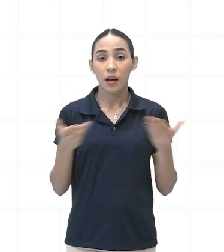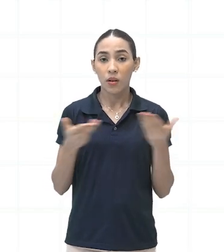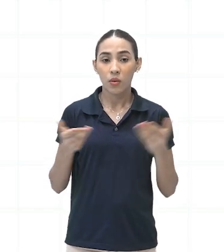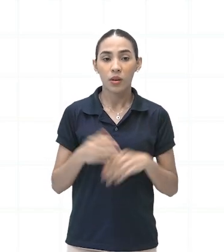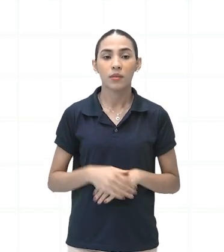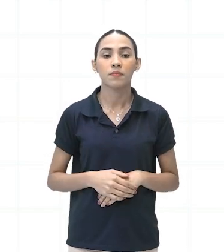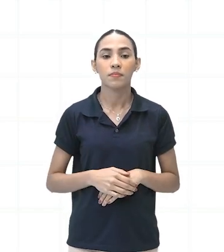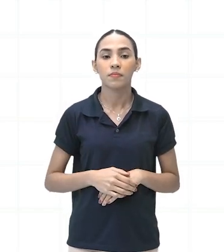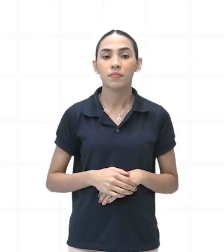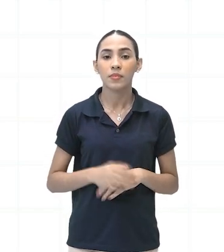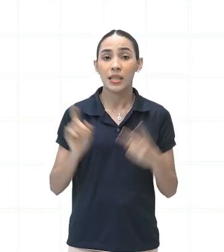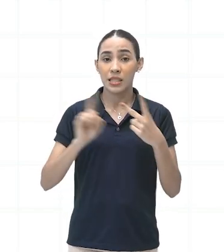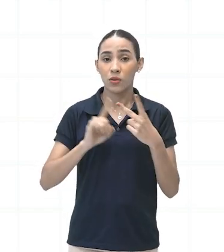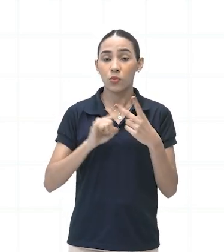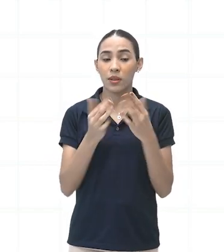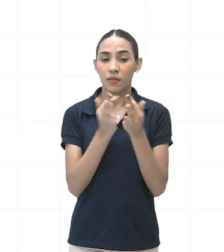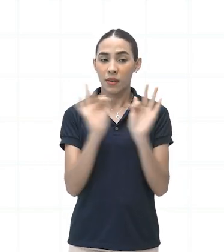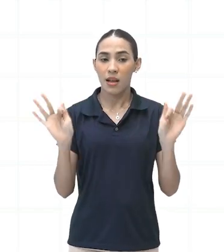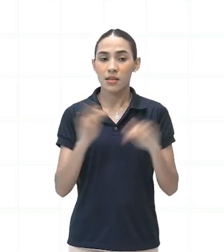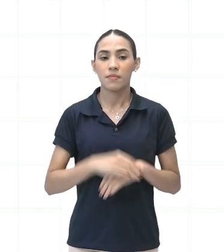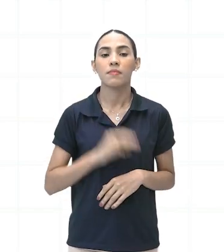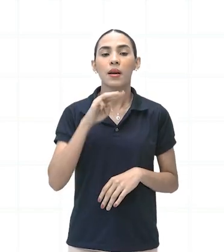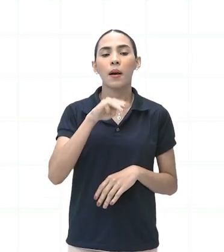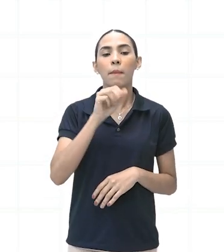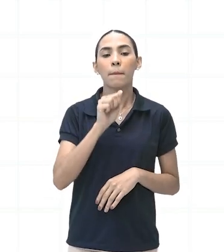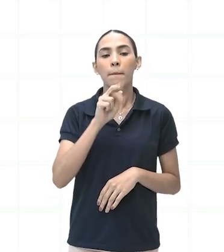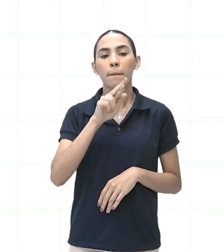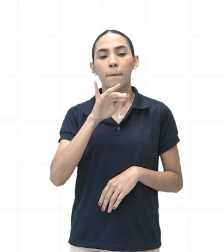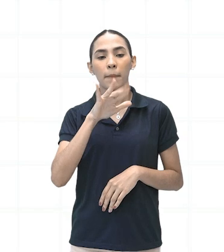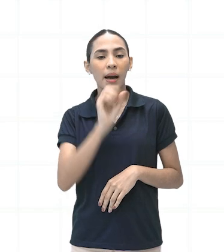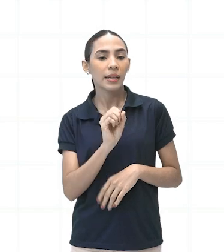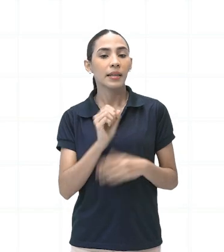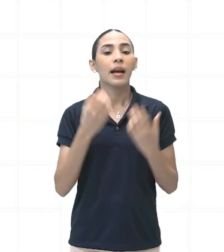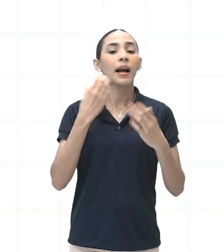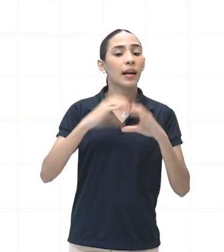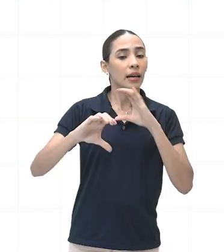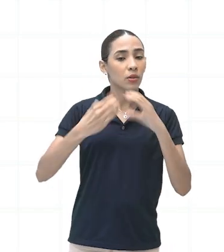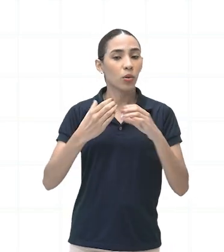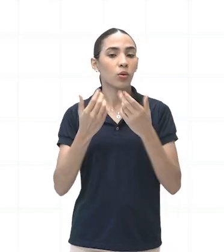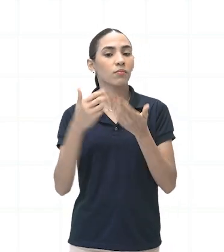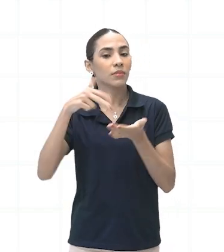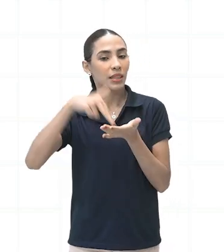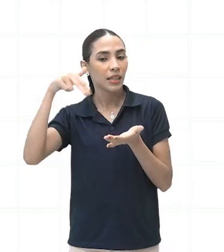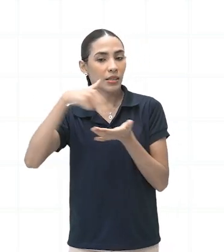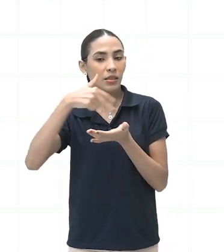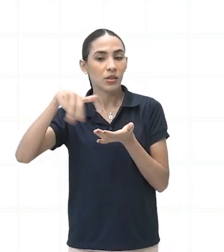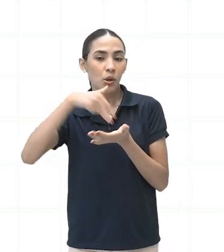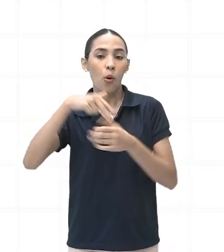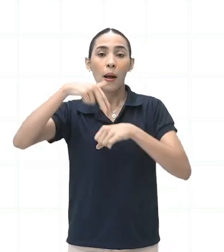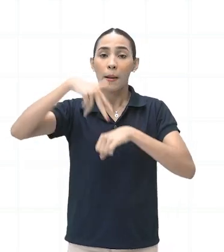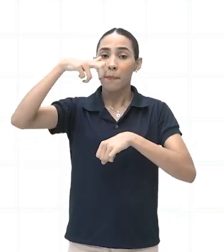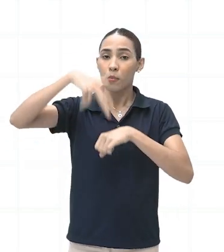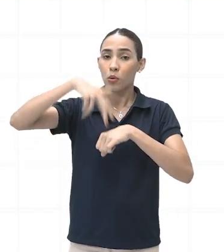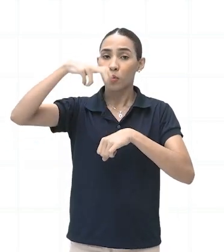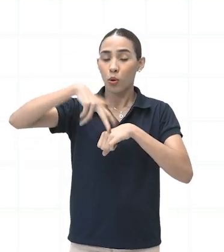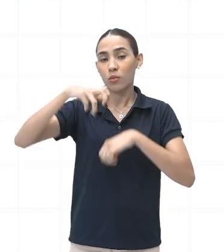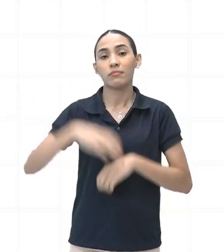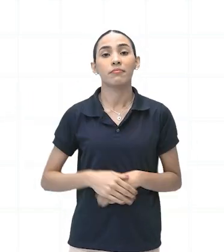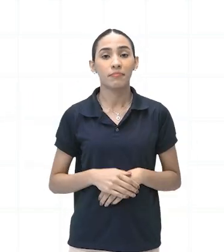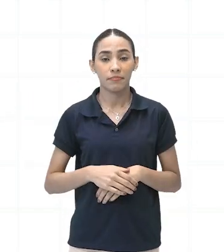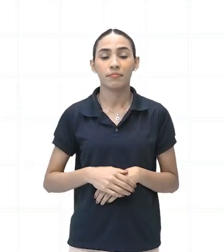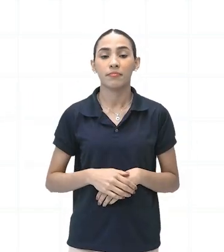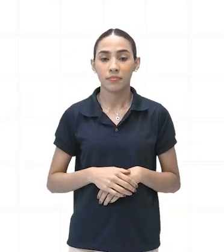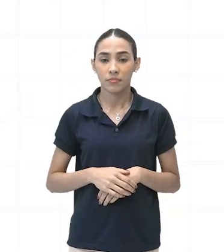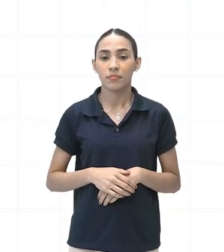Agora, o segundo enunciado: Maria cantou, dançou e pulou na festa. Observem que a Maria se divertiu